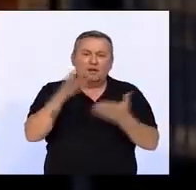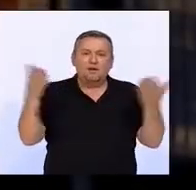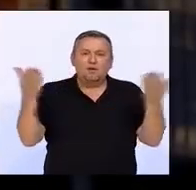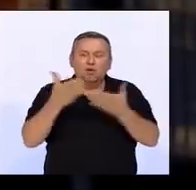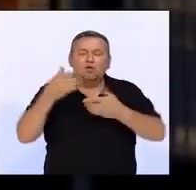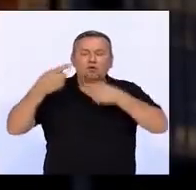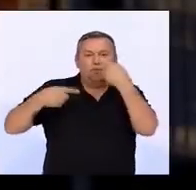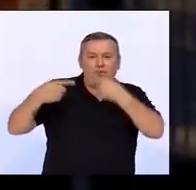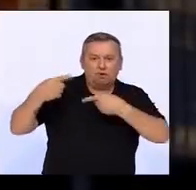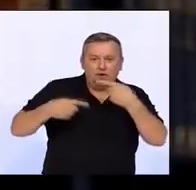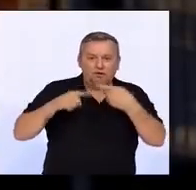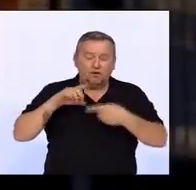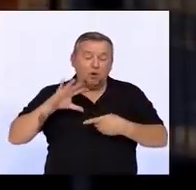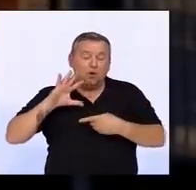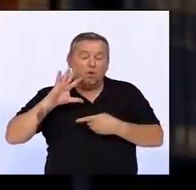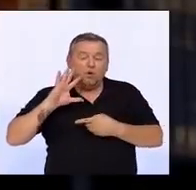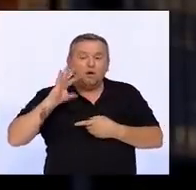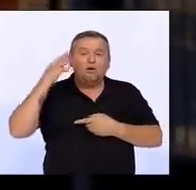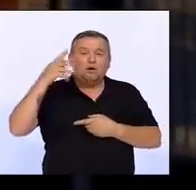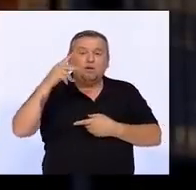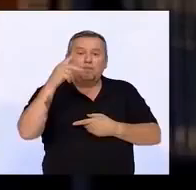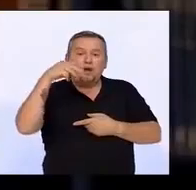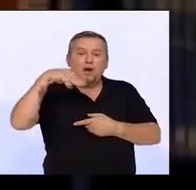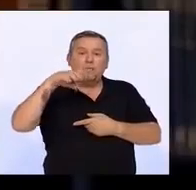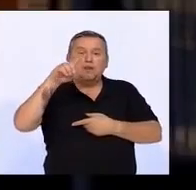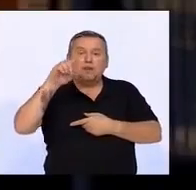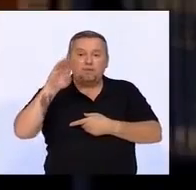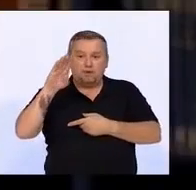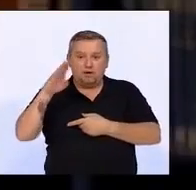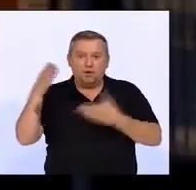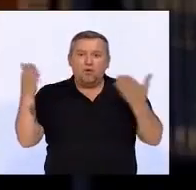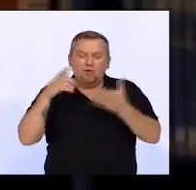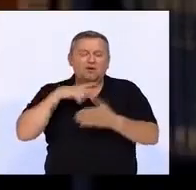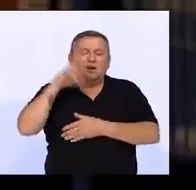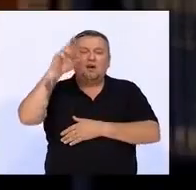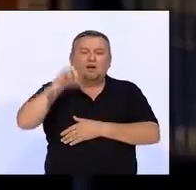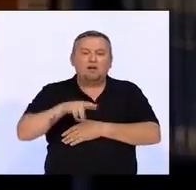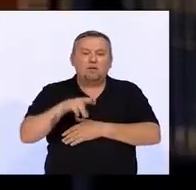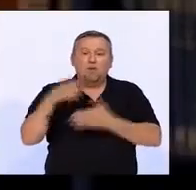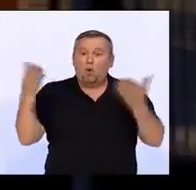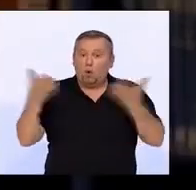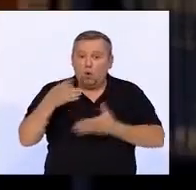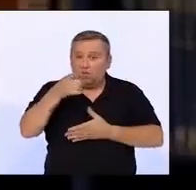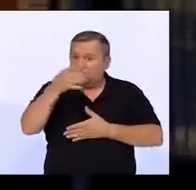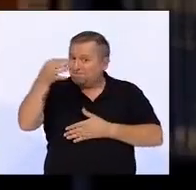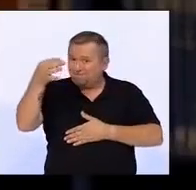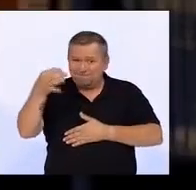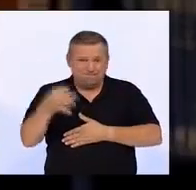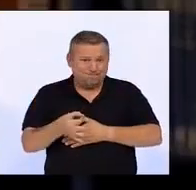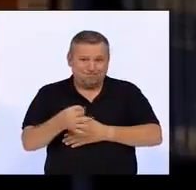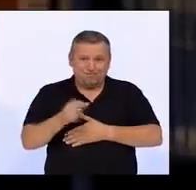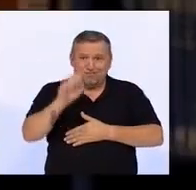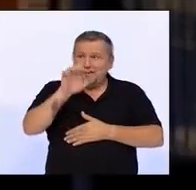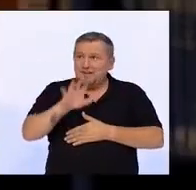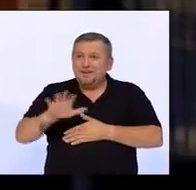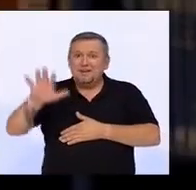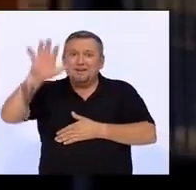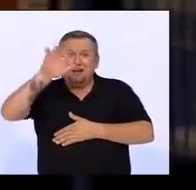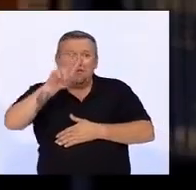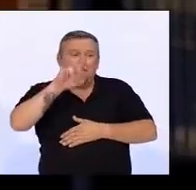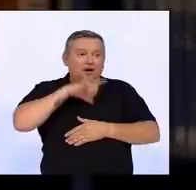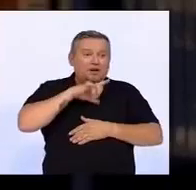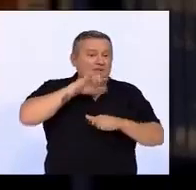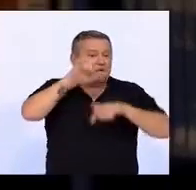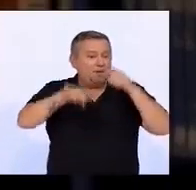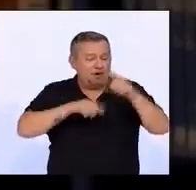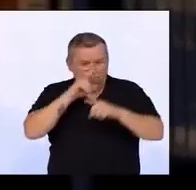aquilo que acontece no PMDB, e tens toda a razão, hoje tu não tem certeza em que estados efetivamente vai haver um trabalho